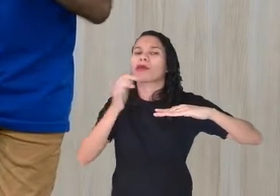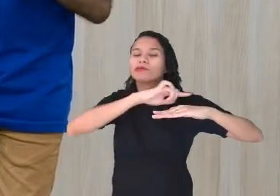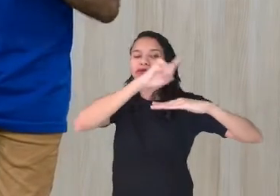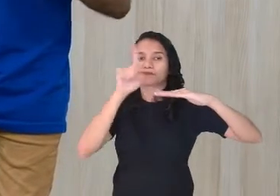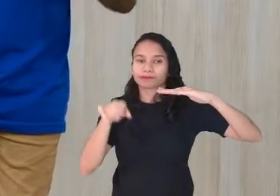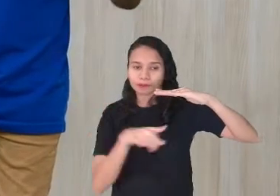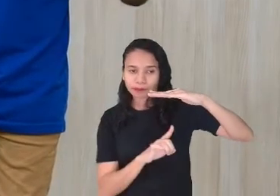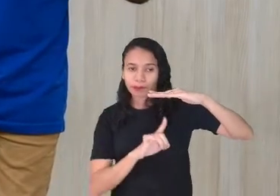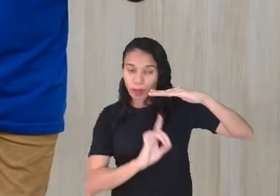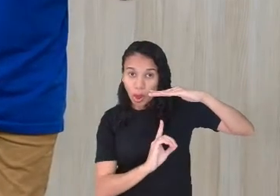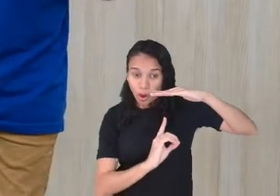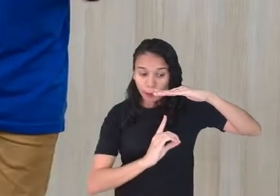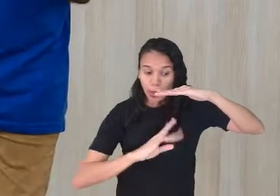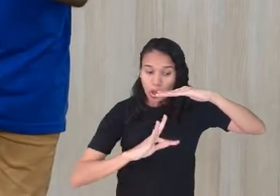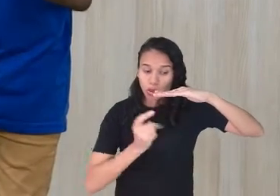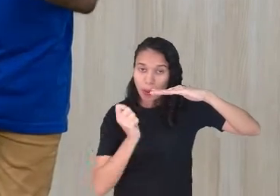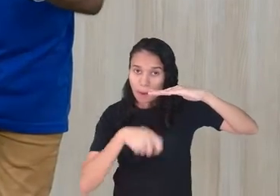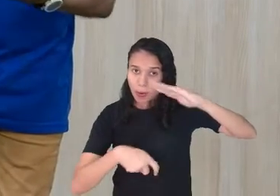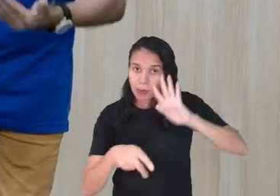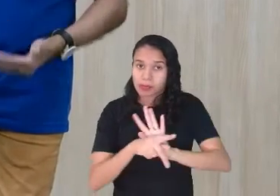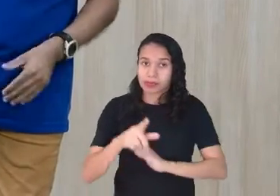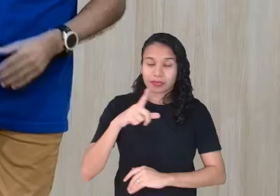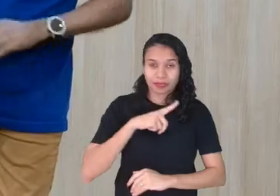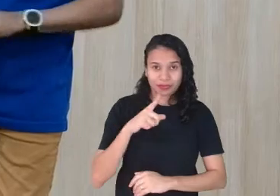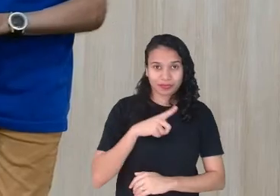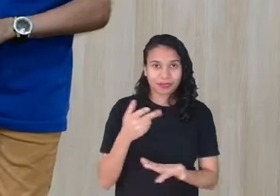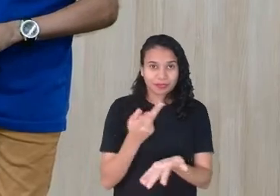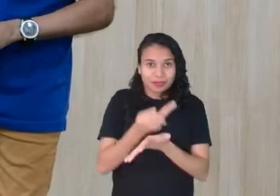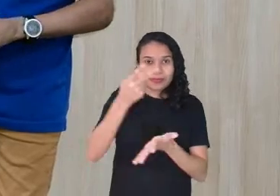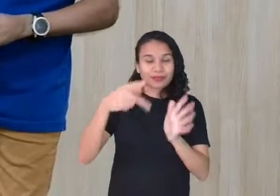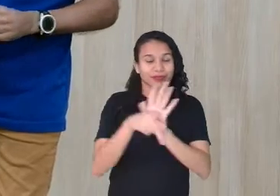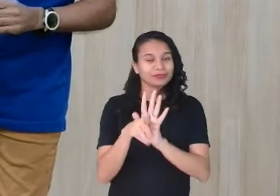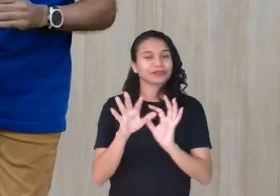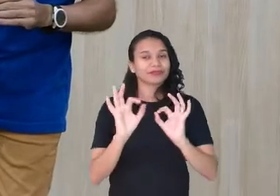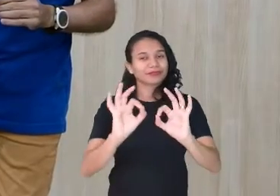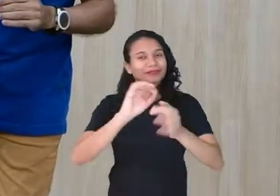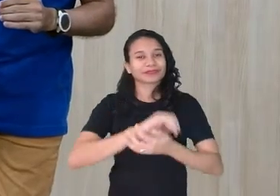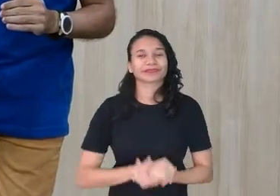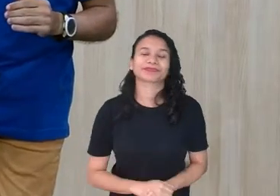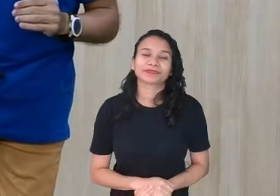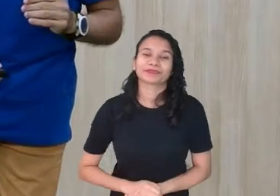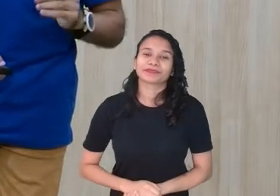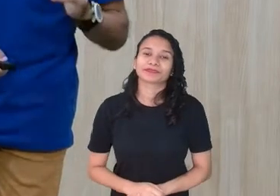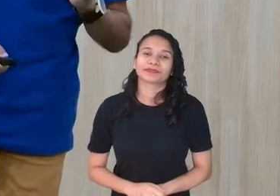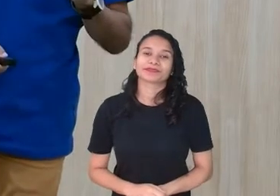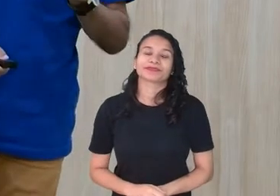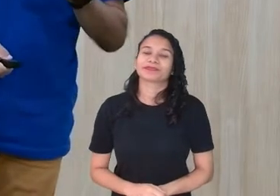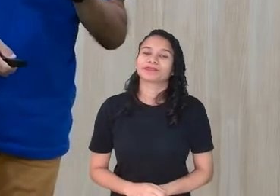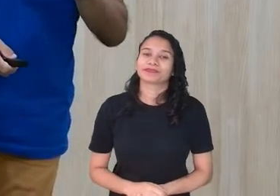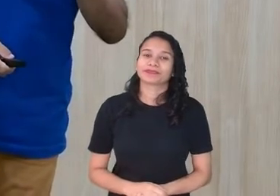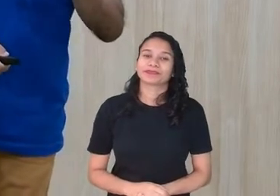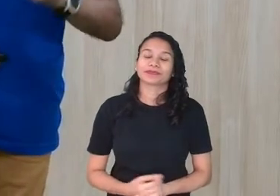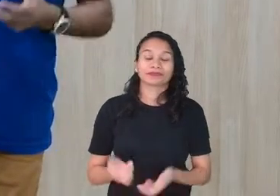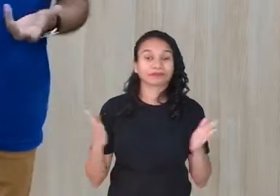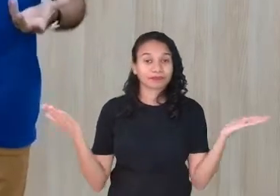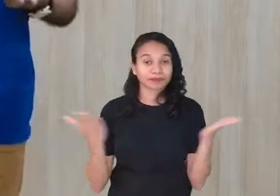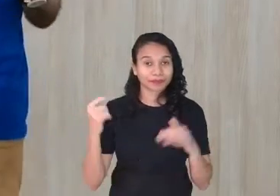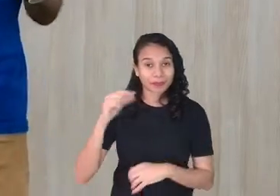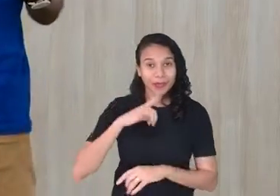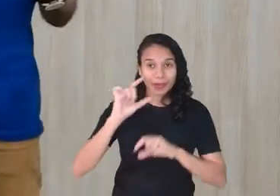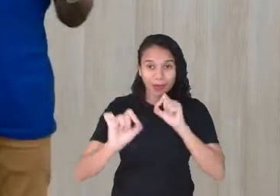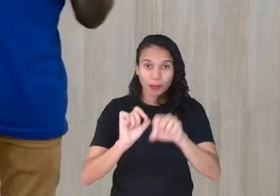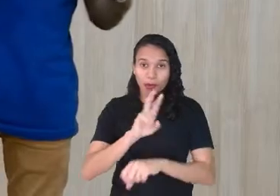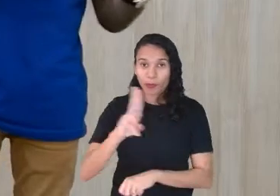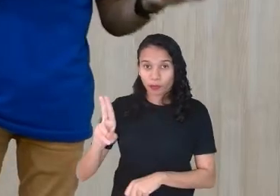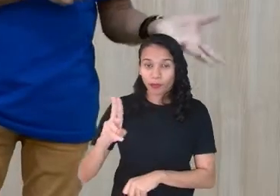de baixo são todas as possibilidades de acontecer um fato. Exatamente, tá bom? E aí eu vou ter o que eu